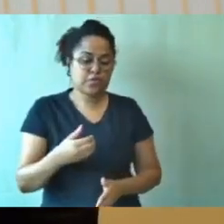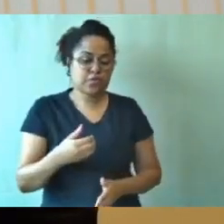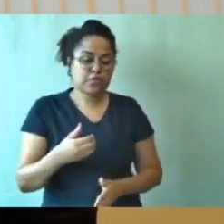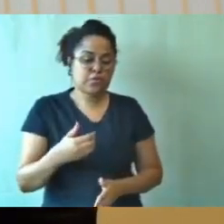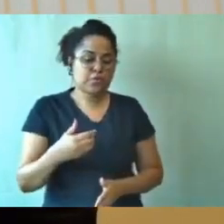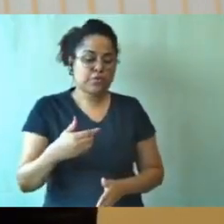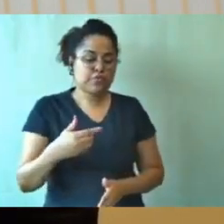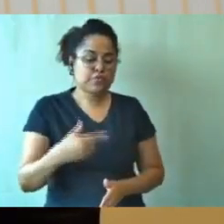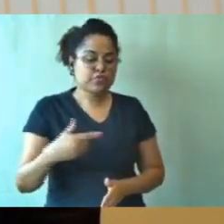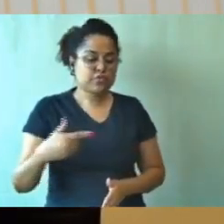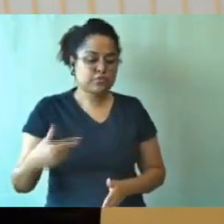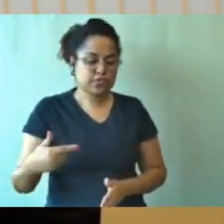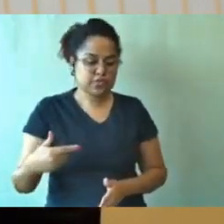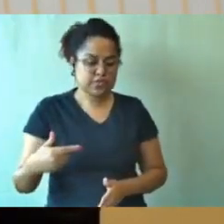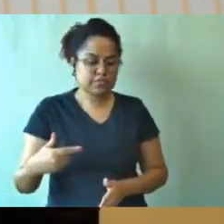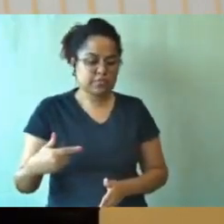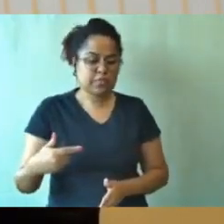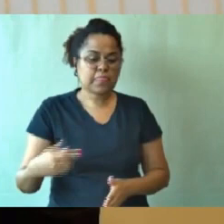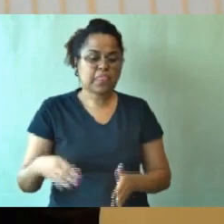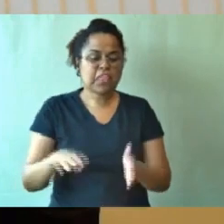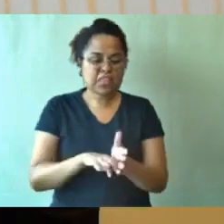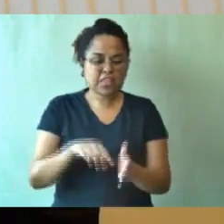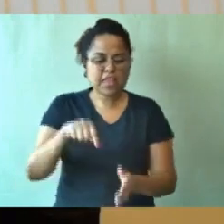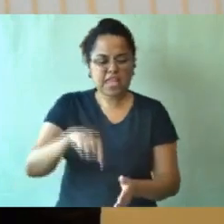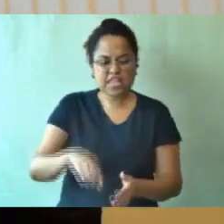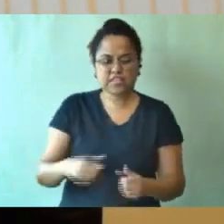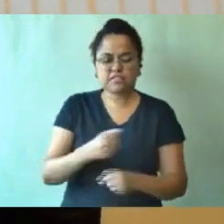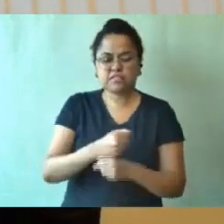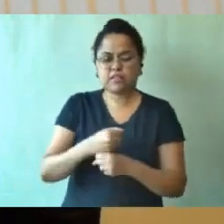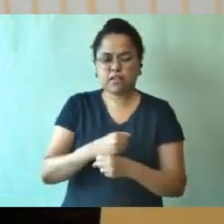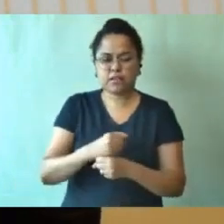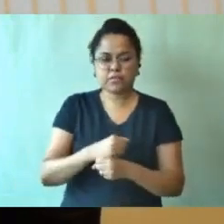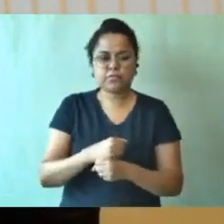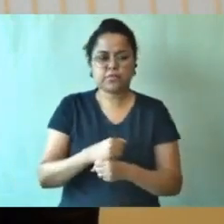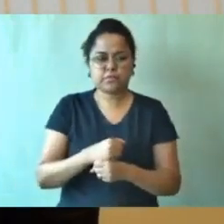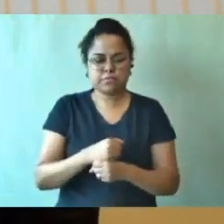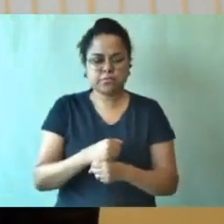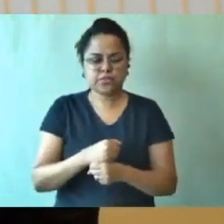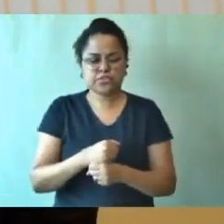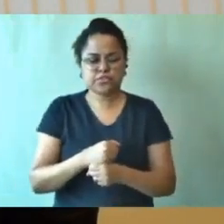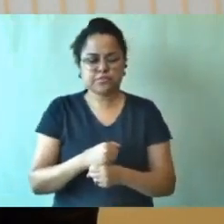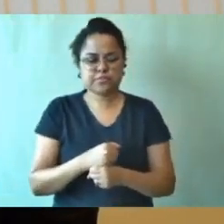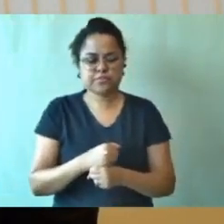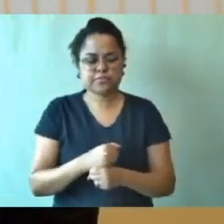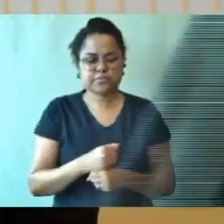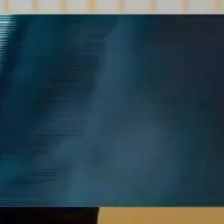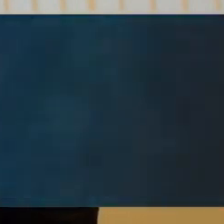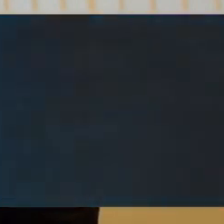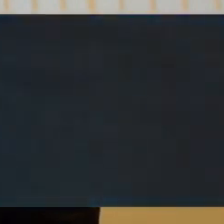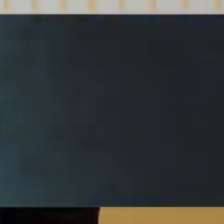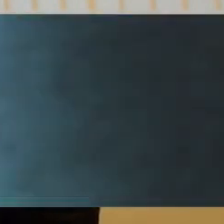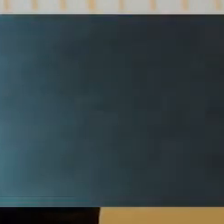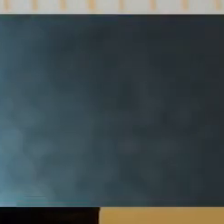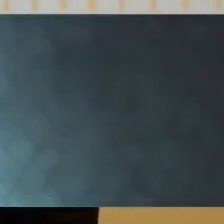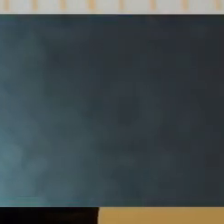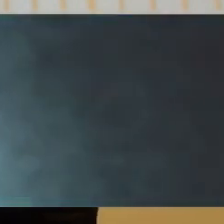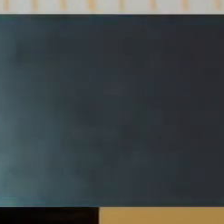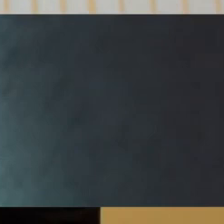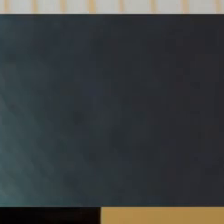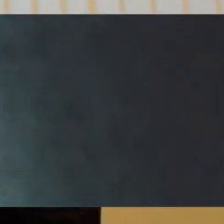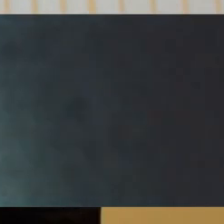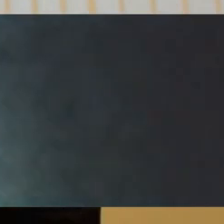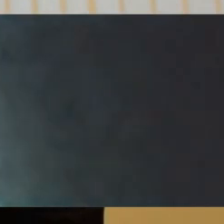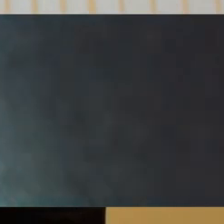ano passado e esse ano. Então, esses outros veículos são veículos de cada empresa, cada um comprou. Agora vou